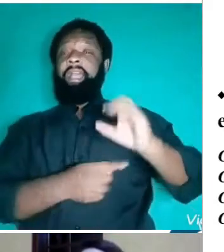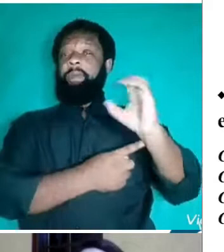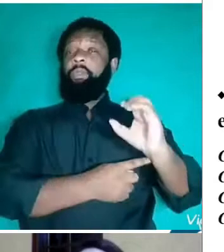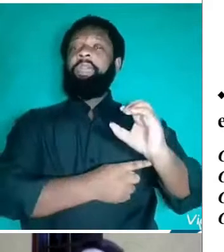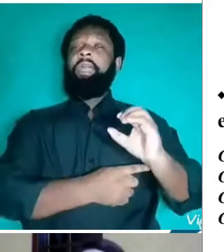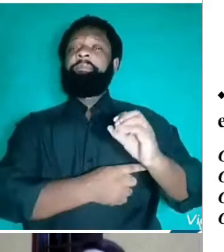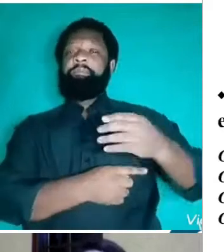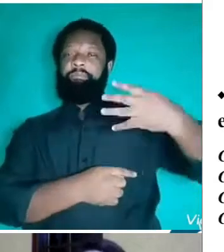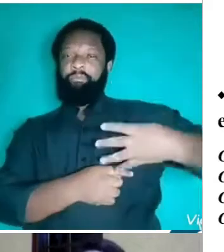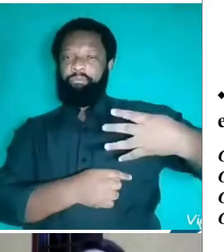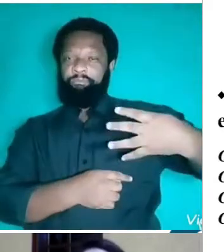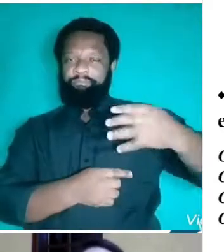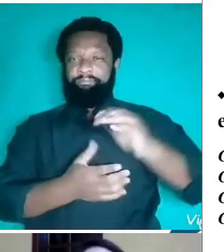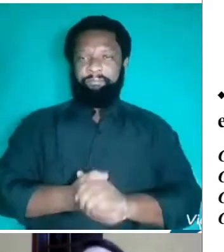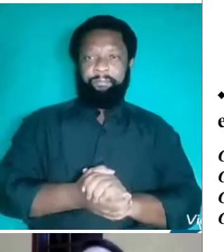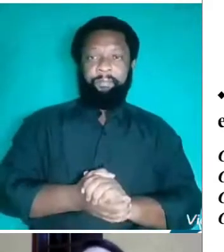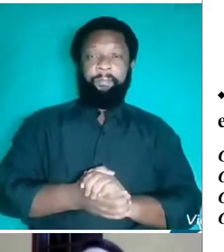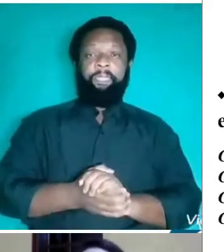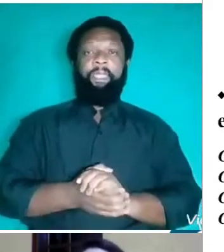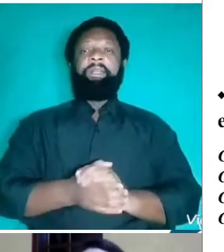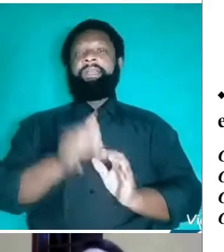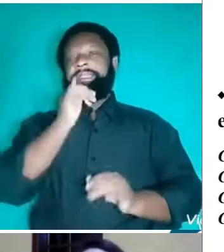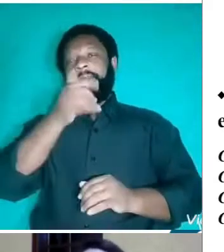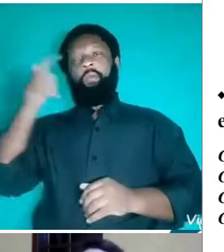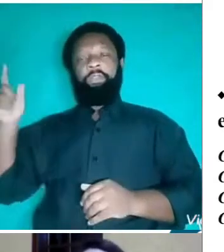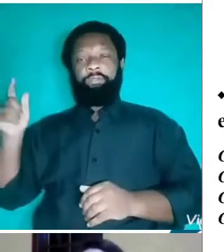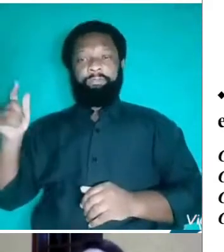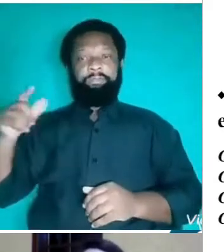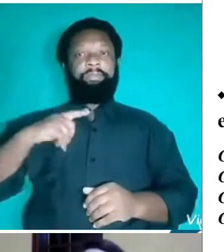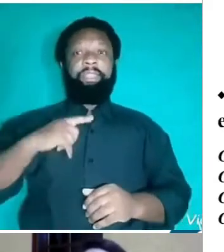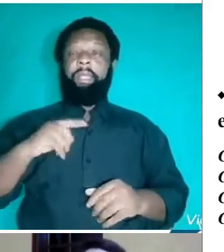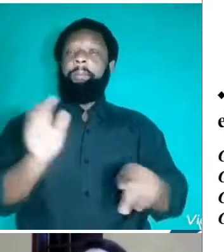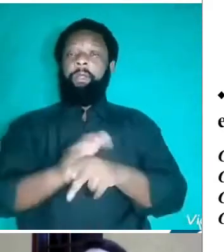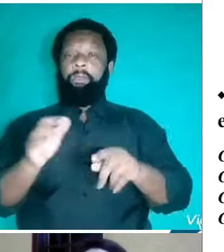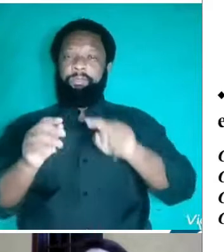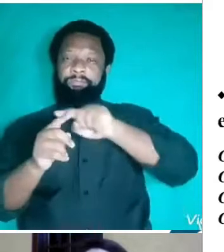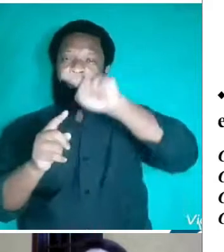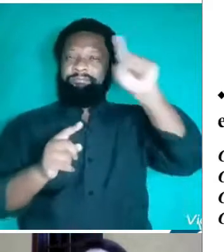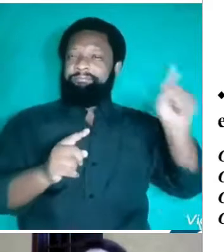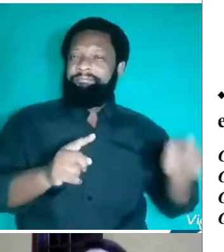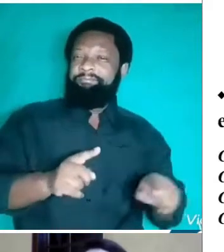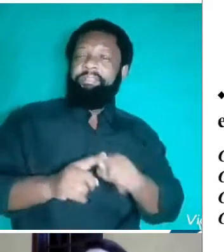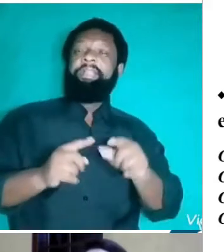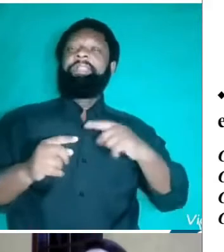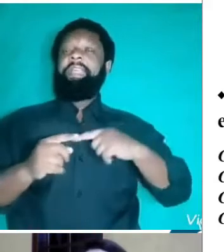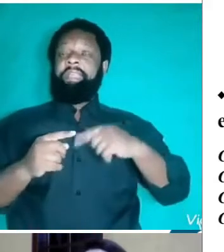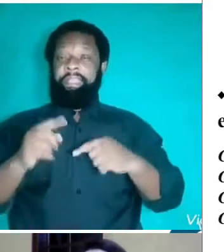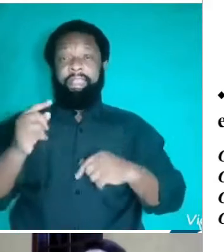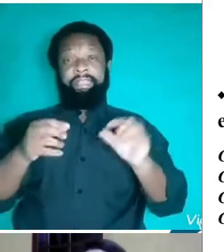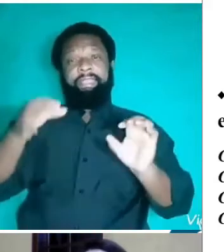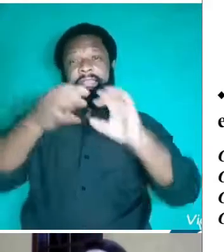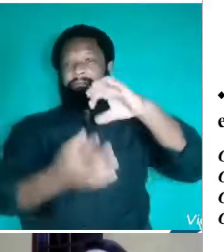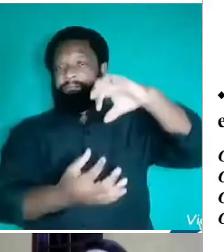é um carbono quaternário. Esse outro aqui, que está participando do ciclo, né, ó, ele está